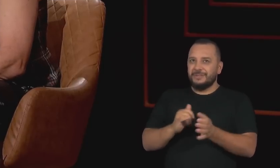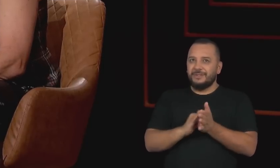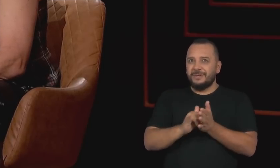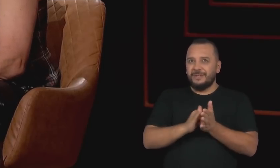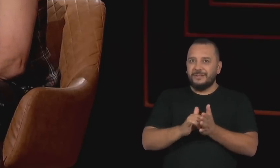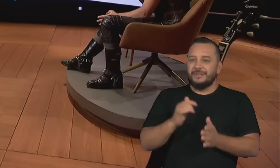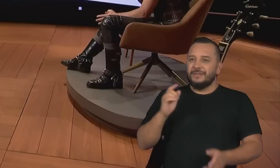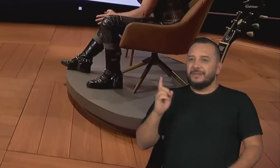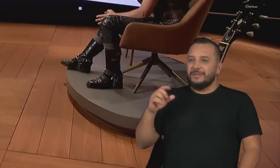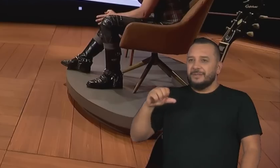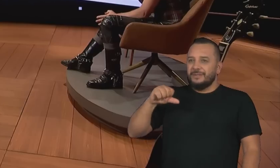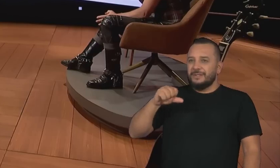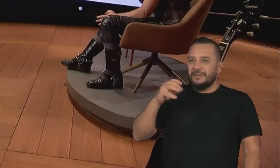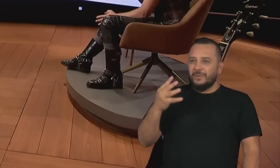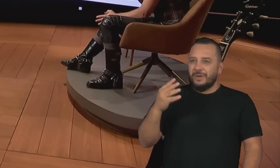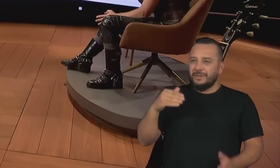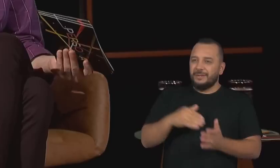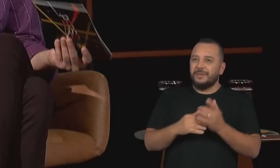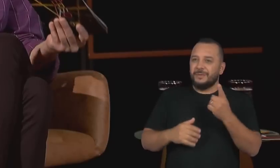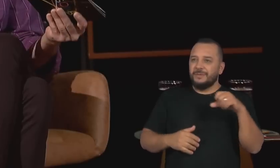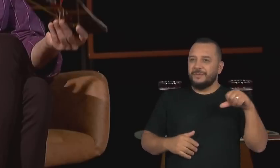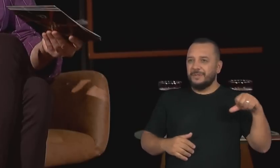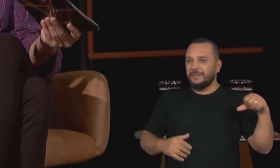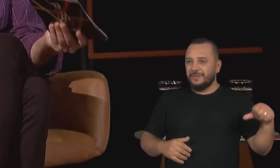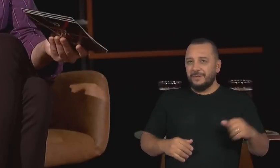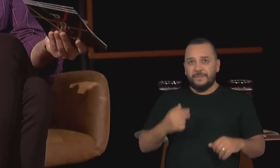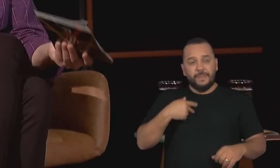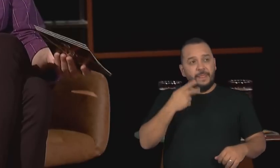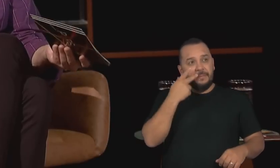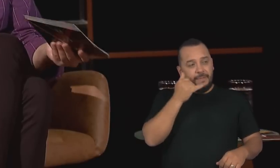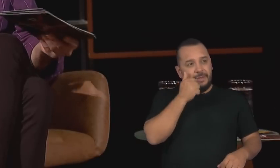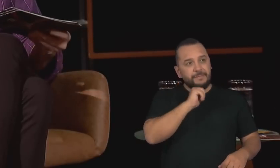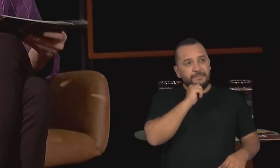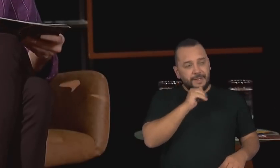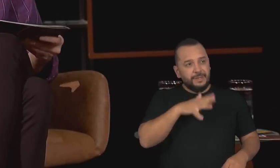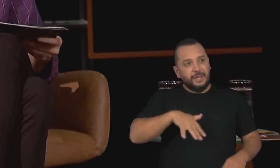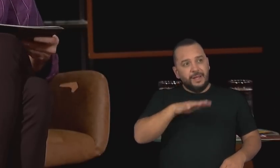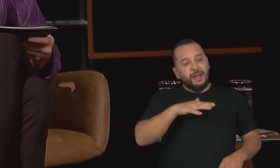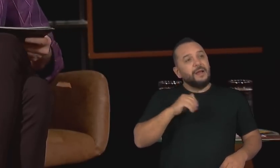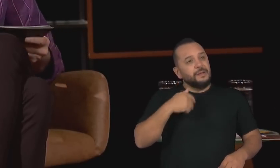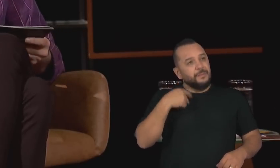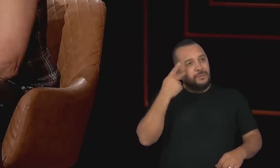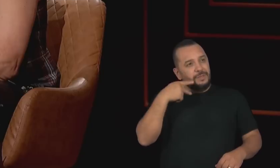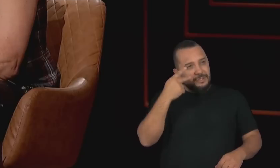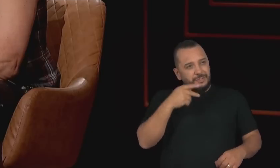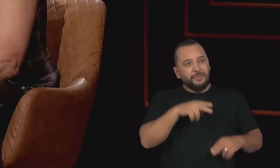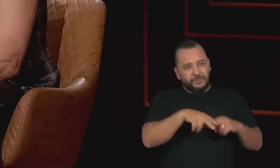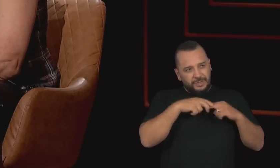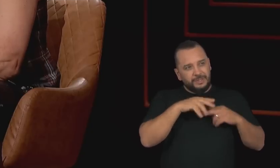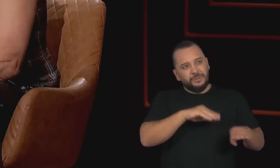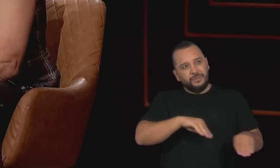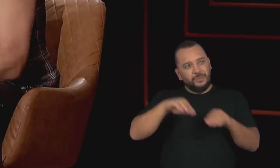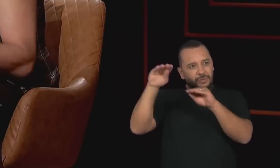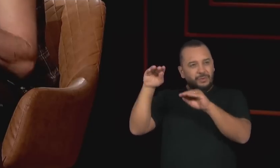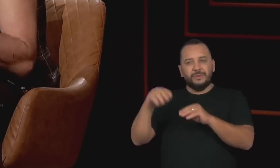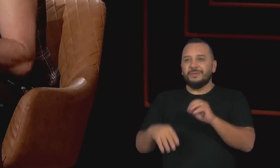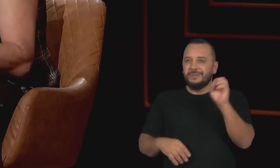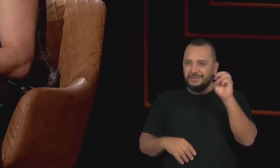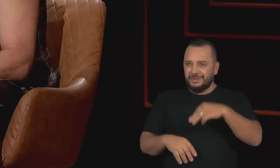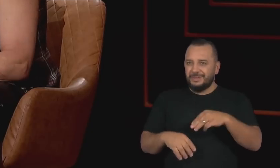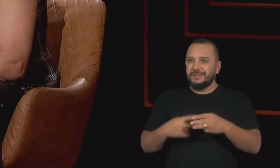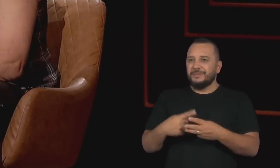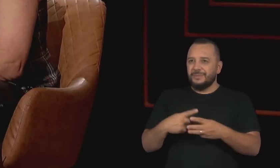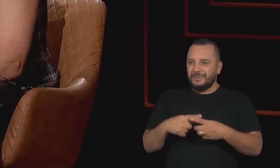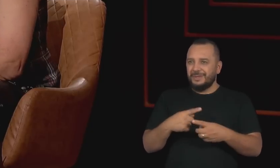a 99. O fato dos seus pais estarem na política naquele momento teve influência nisso? Teve, porque é um peso que